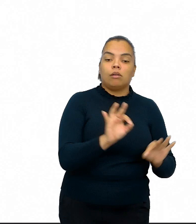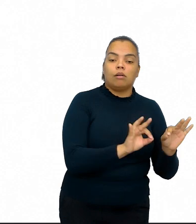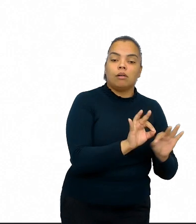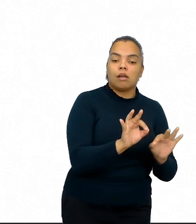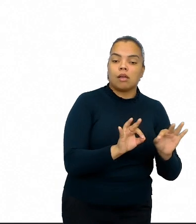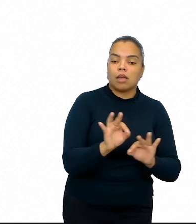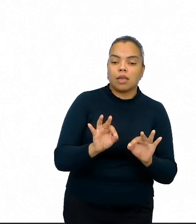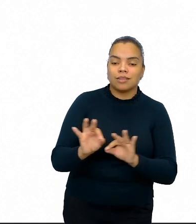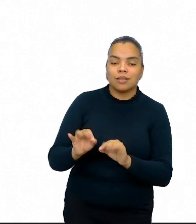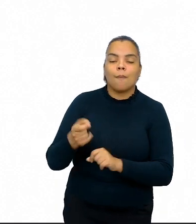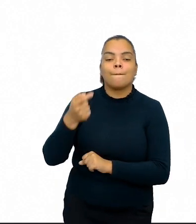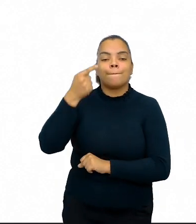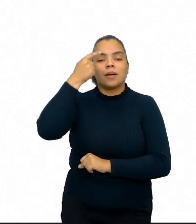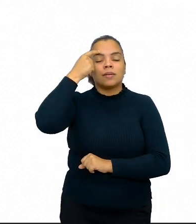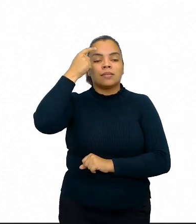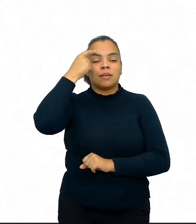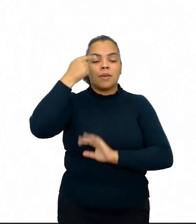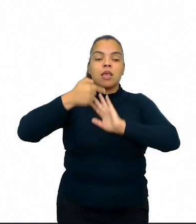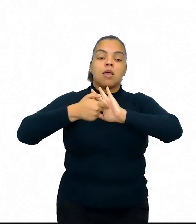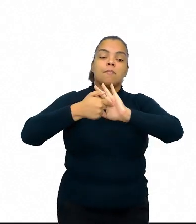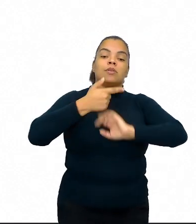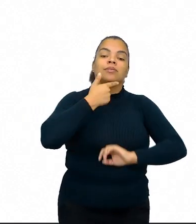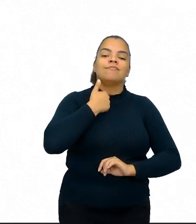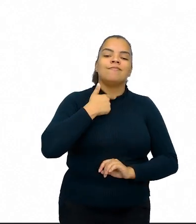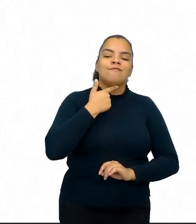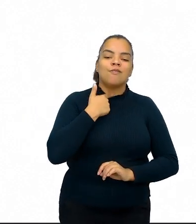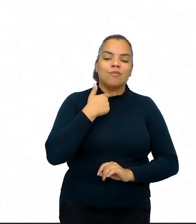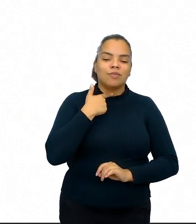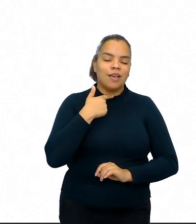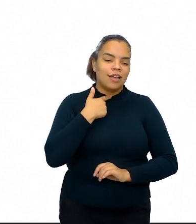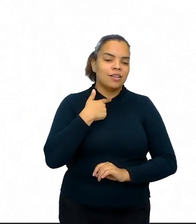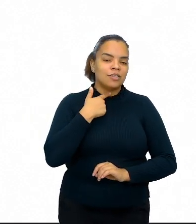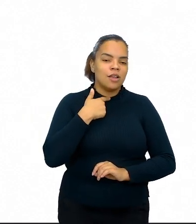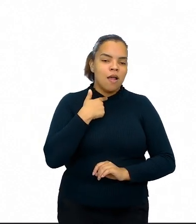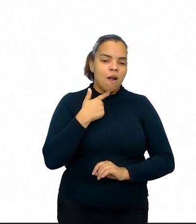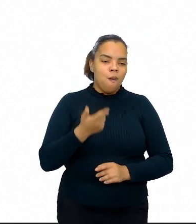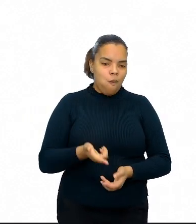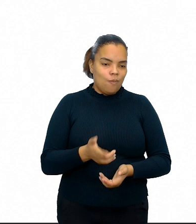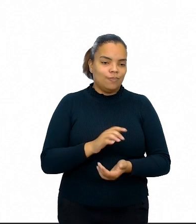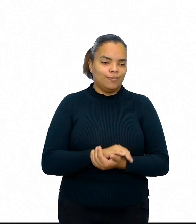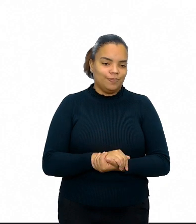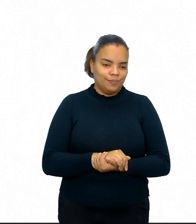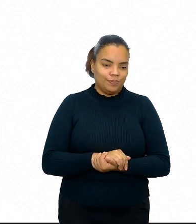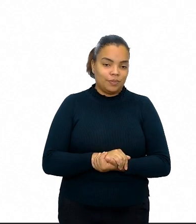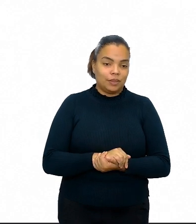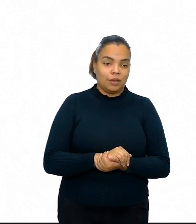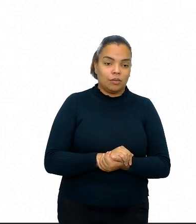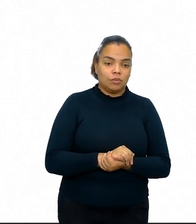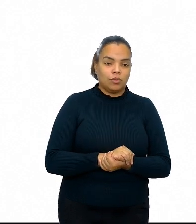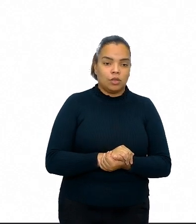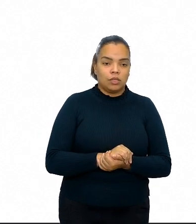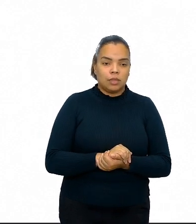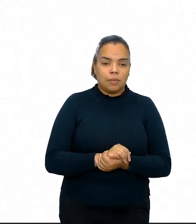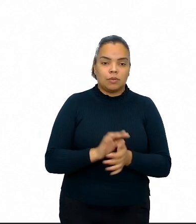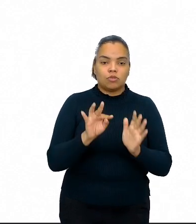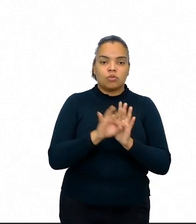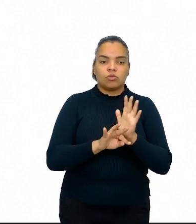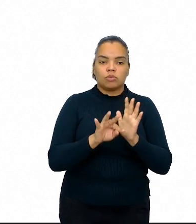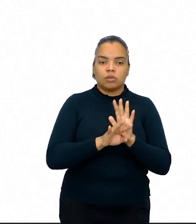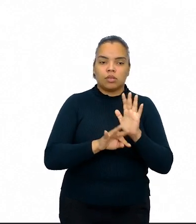o seu pensamento e expressar a sua vontade. Dessa forma, né, nós separamos um texto de